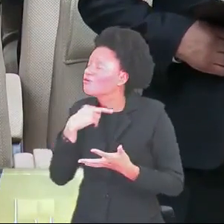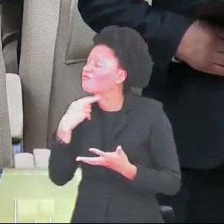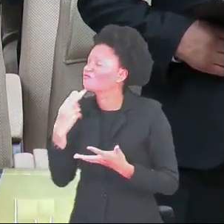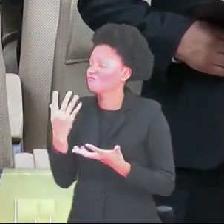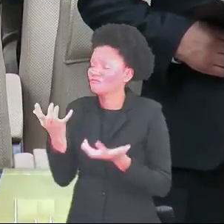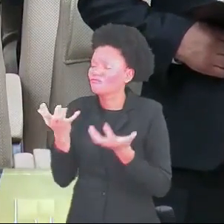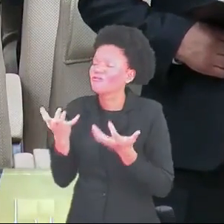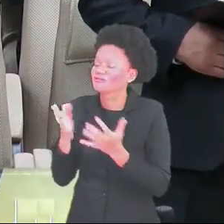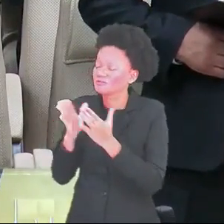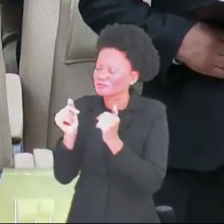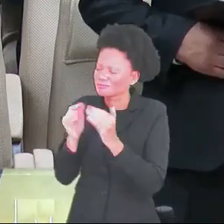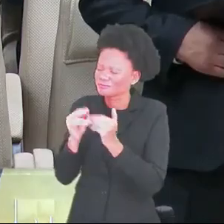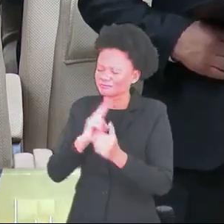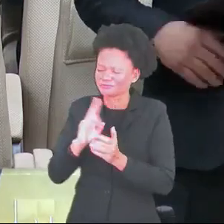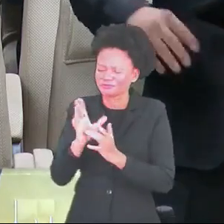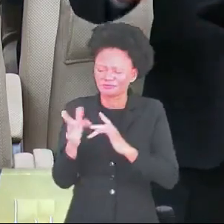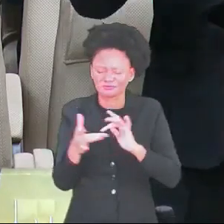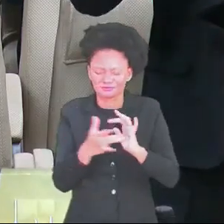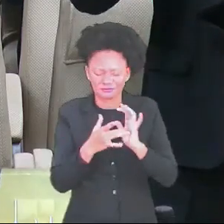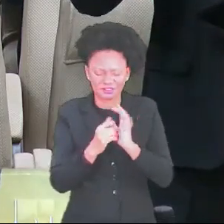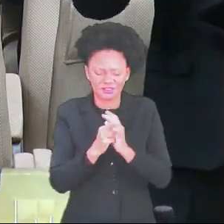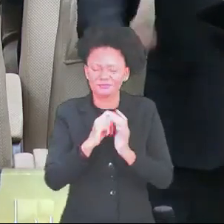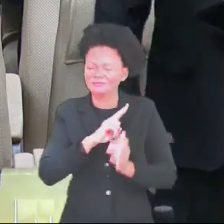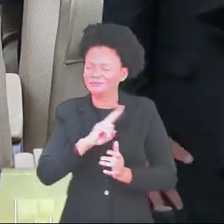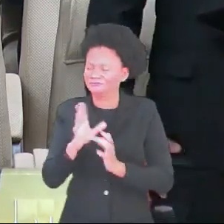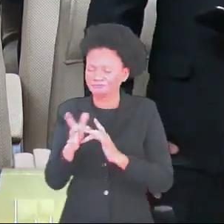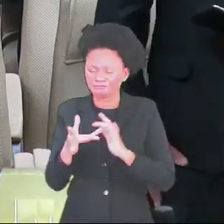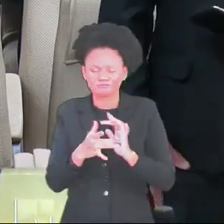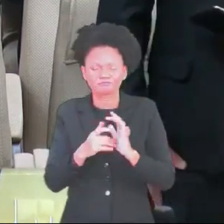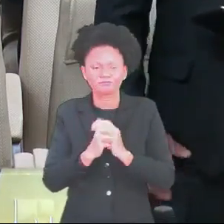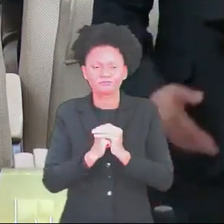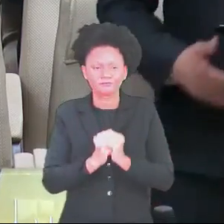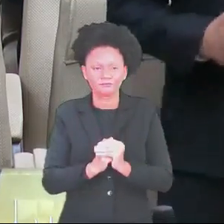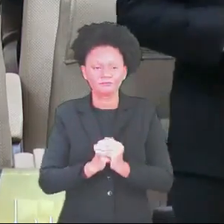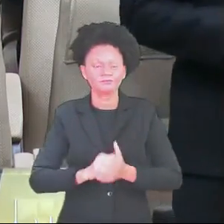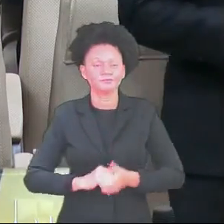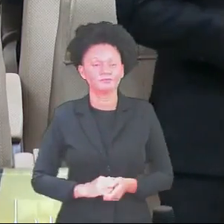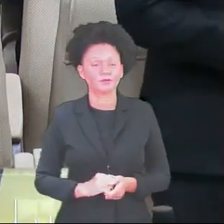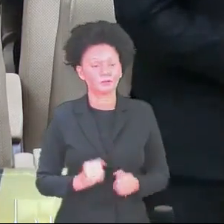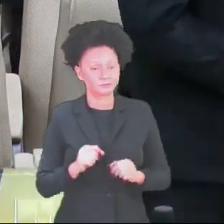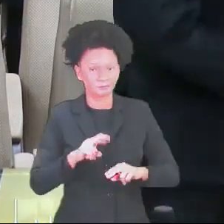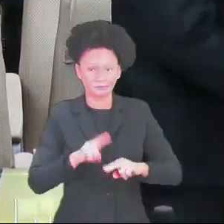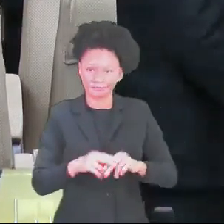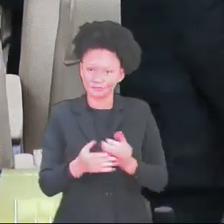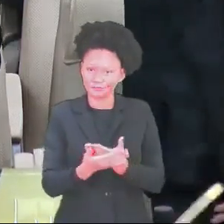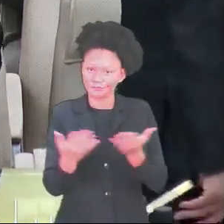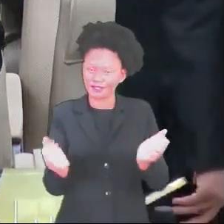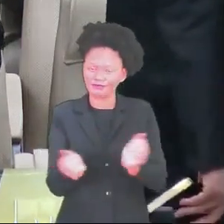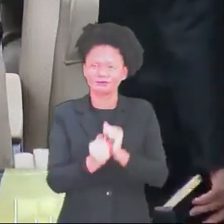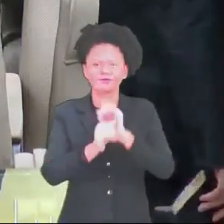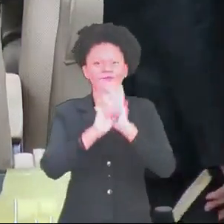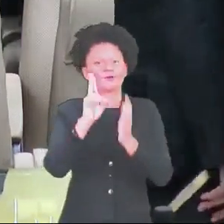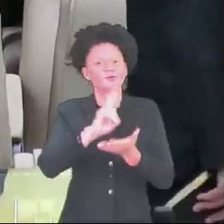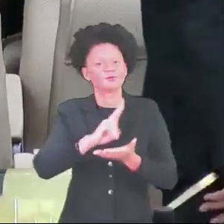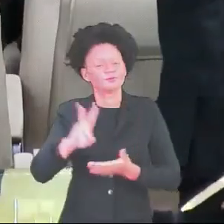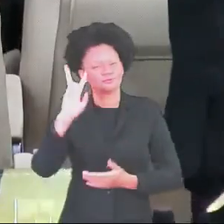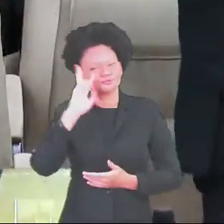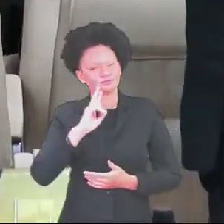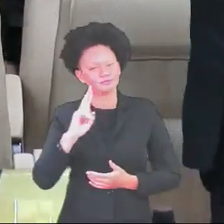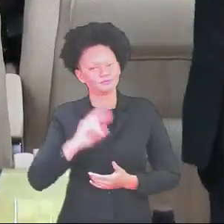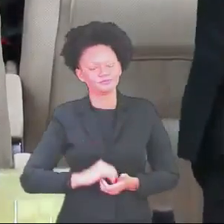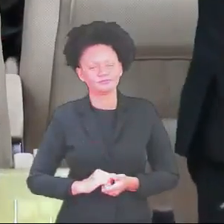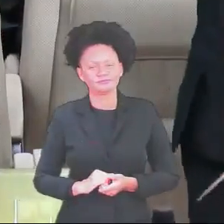pedimos, em nome de Jesus, em nome de Jesus, amém. Assente glorificando ao Senhor.